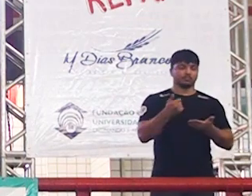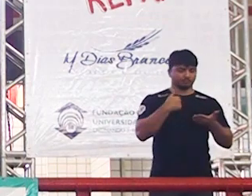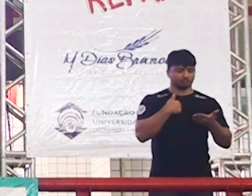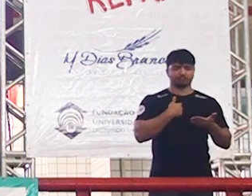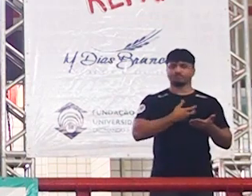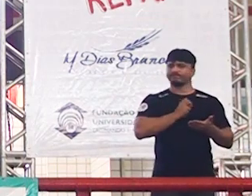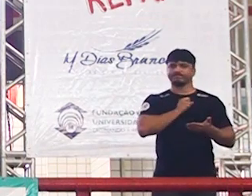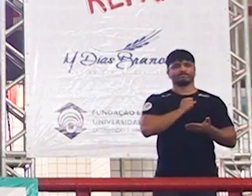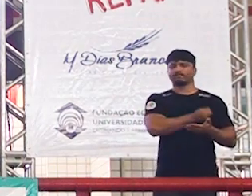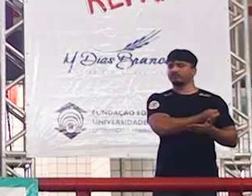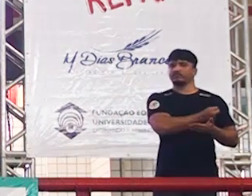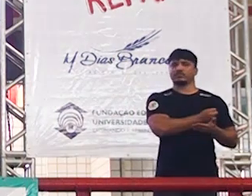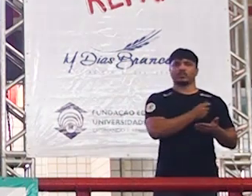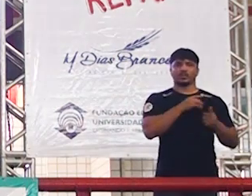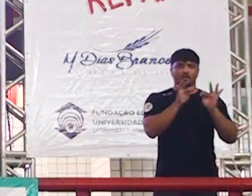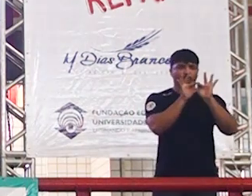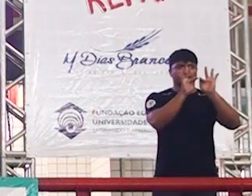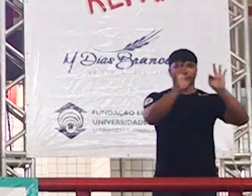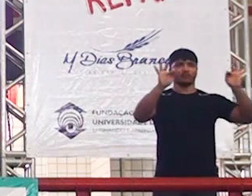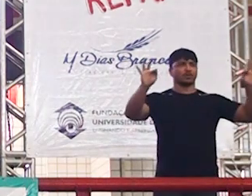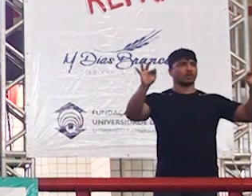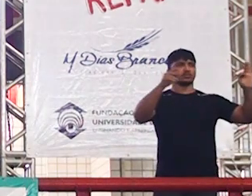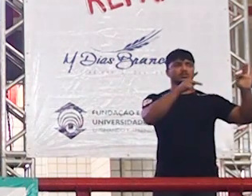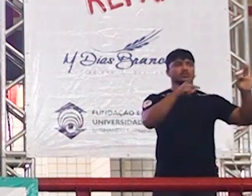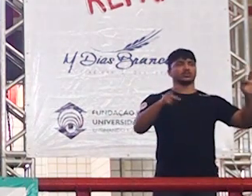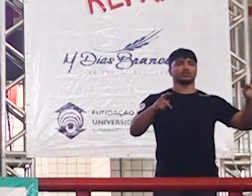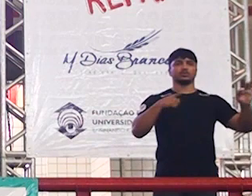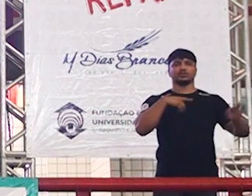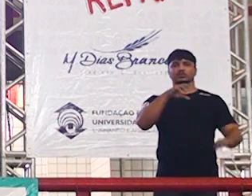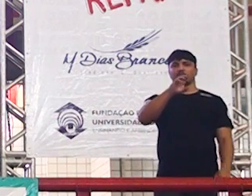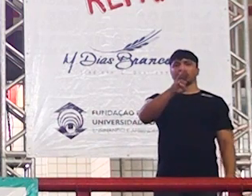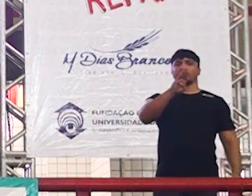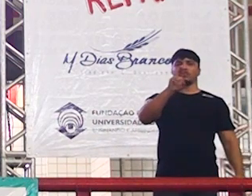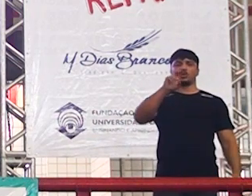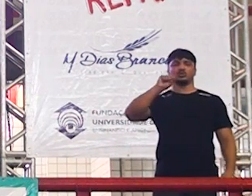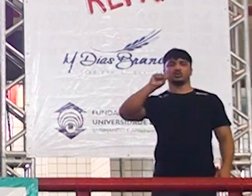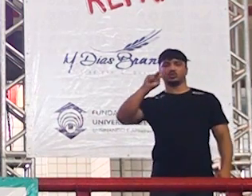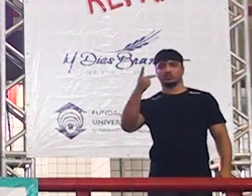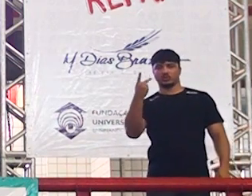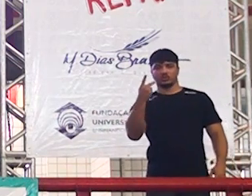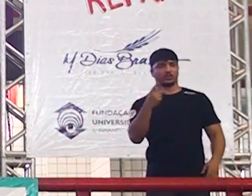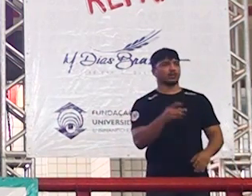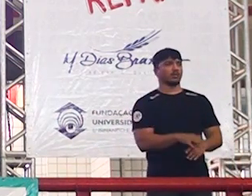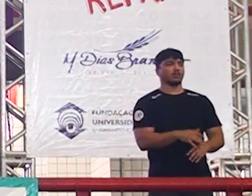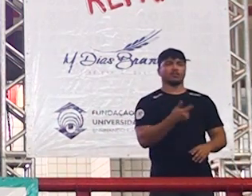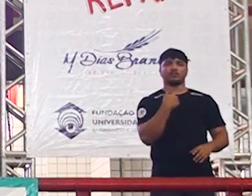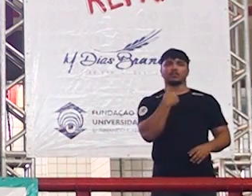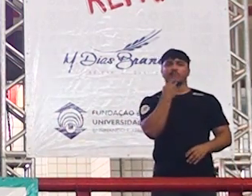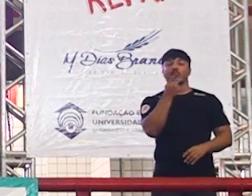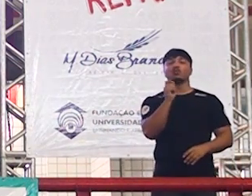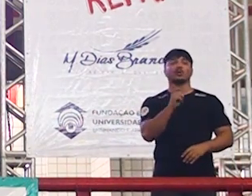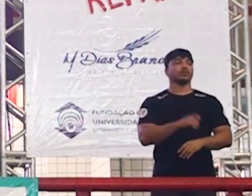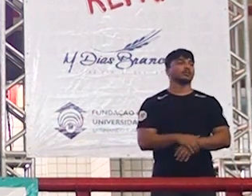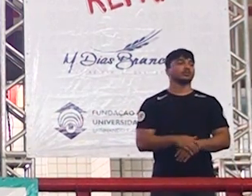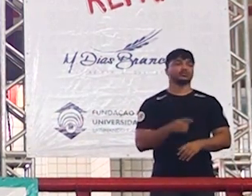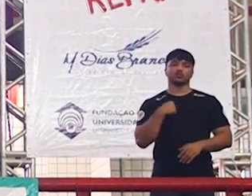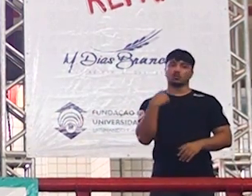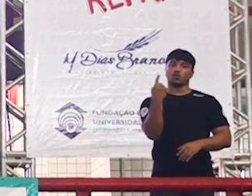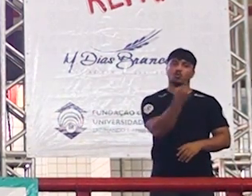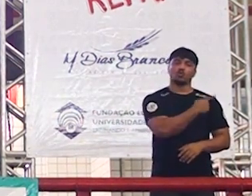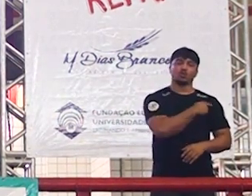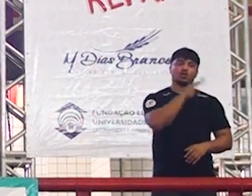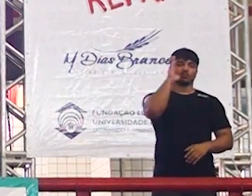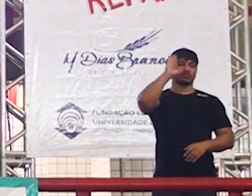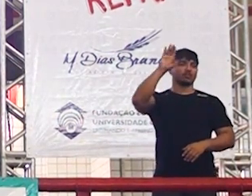estou indignado com a frase do presidente dos Estados Unidos, George Bush. O que ele disse na época? Somos os